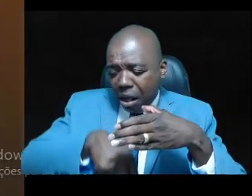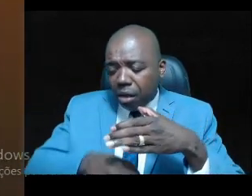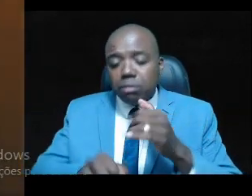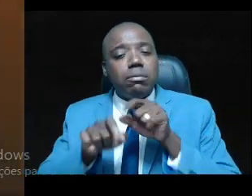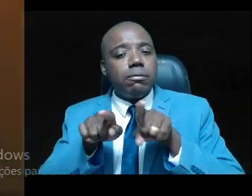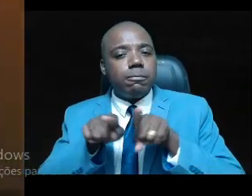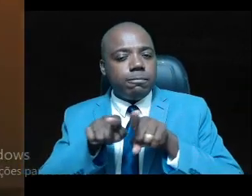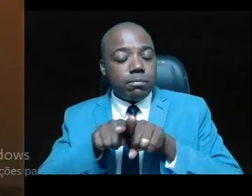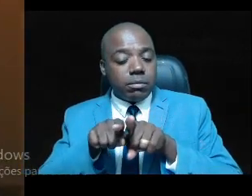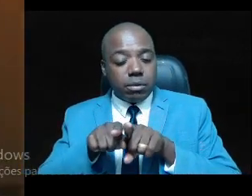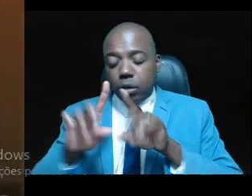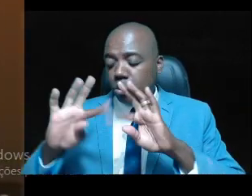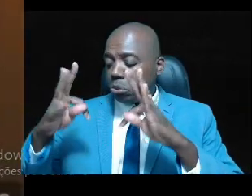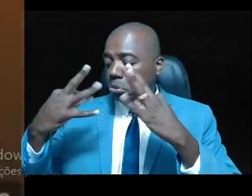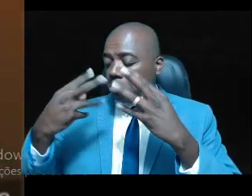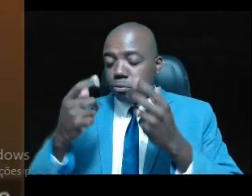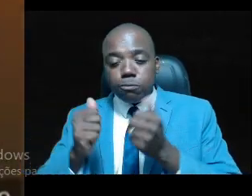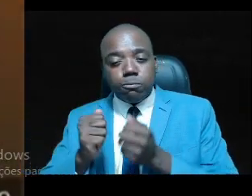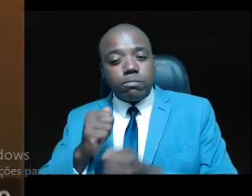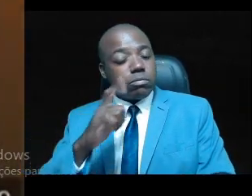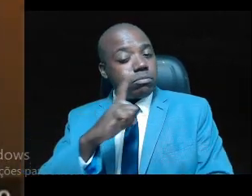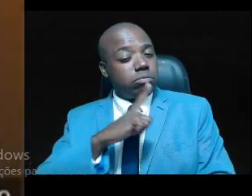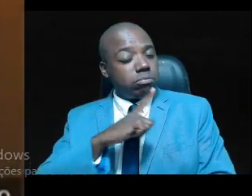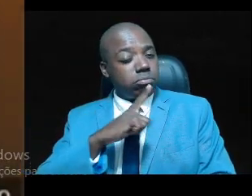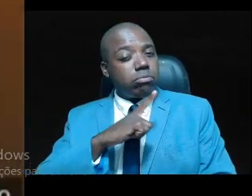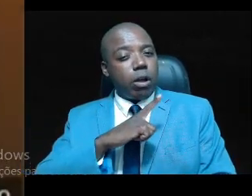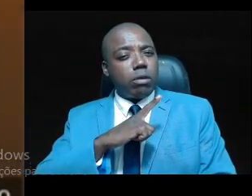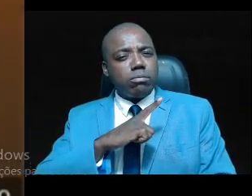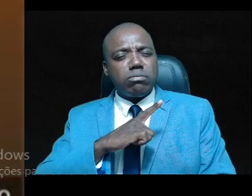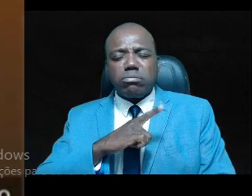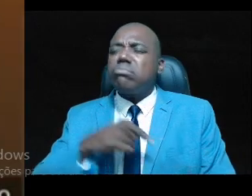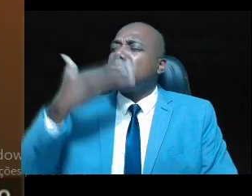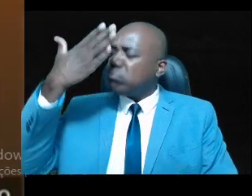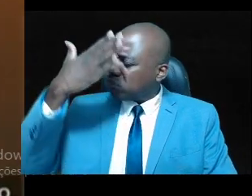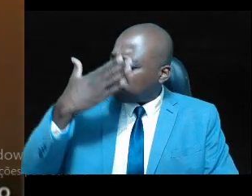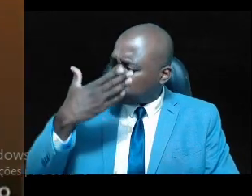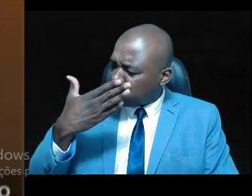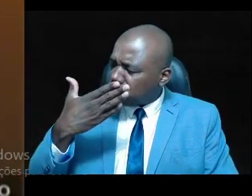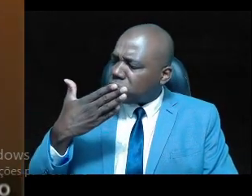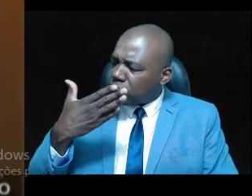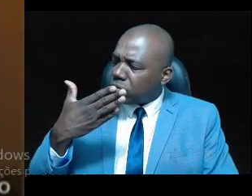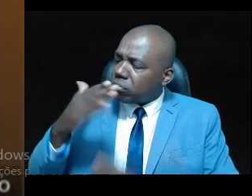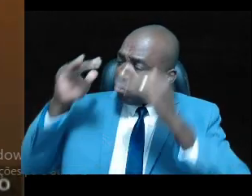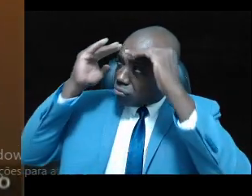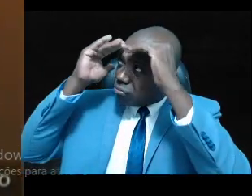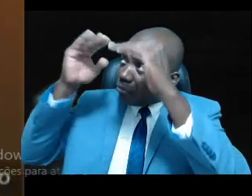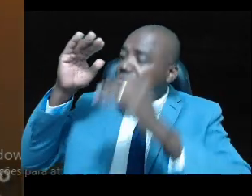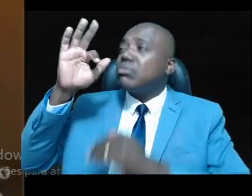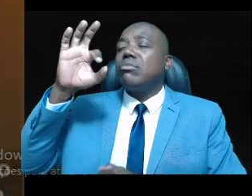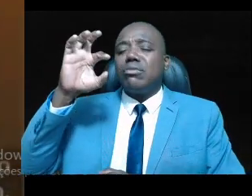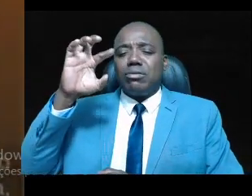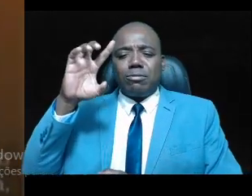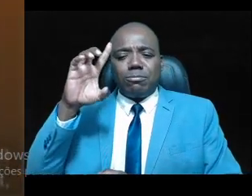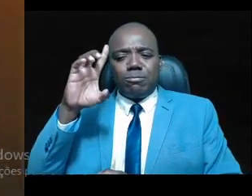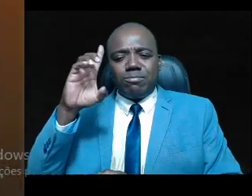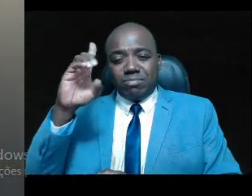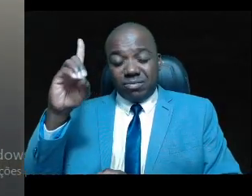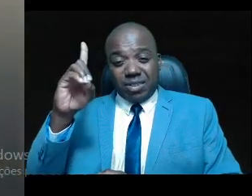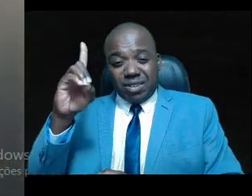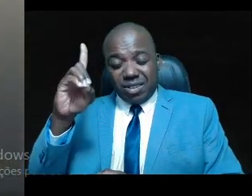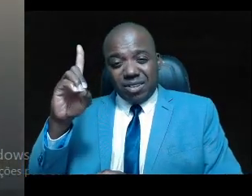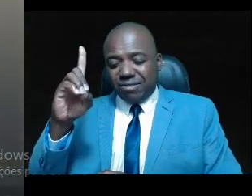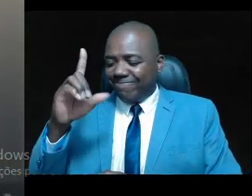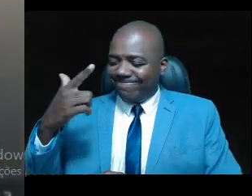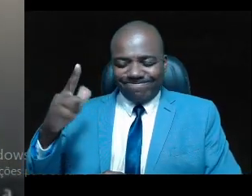E todos estes, tendo tido testemunho pela fé, não alcançaram a promessa.